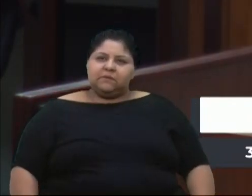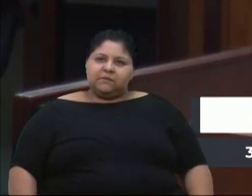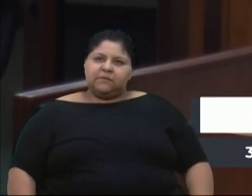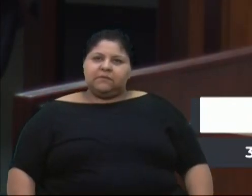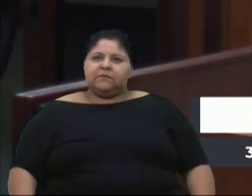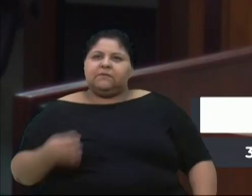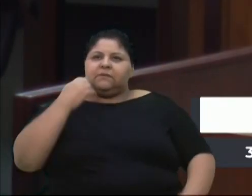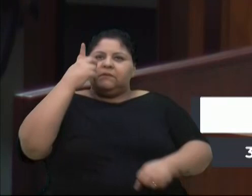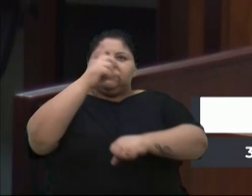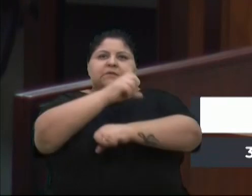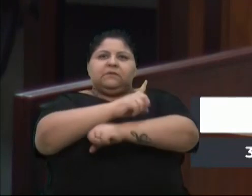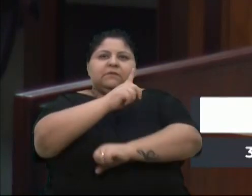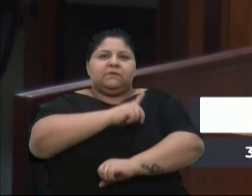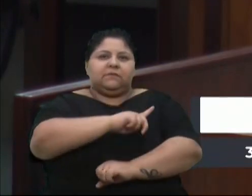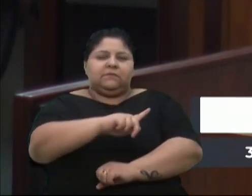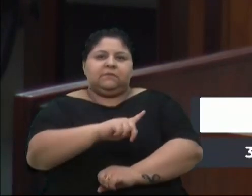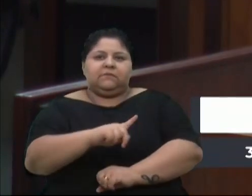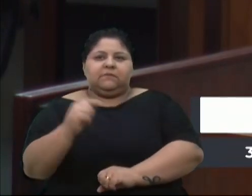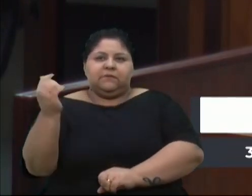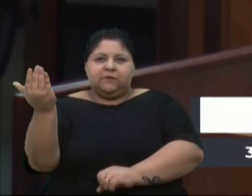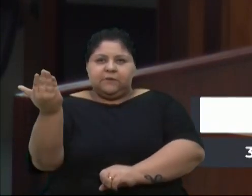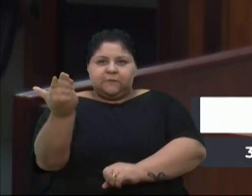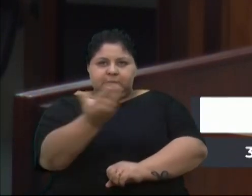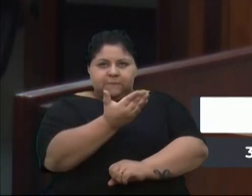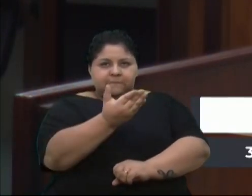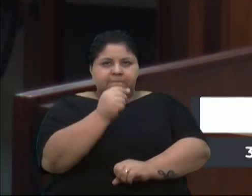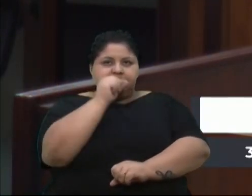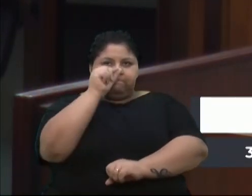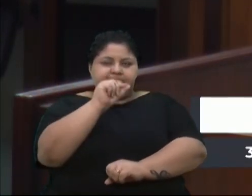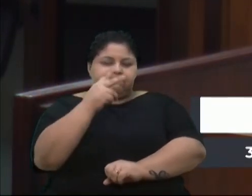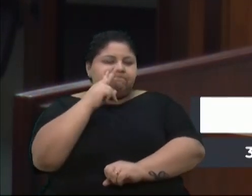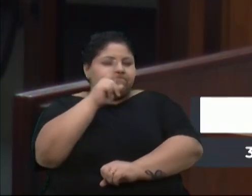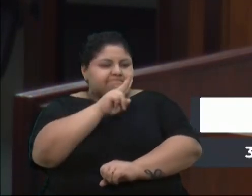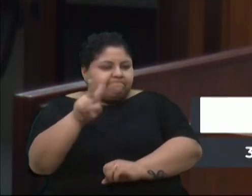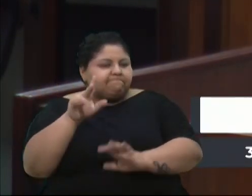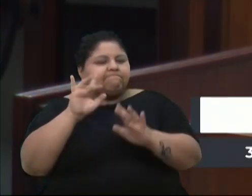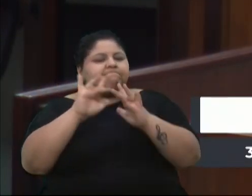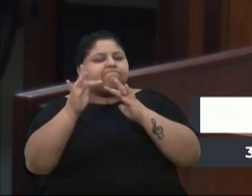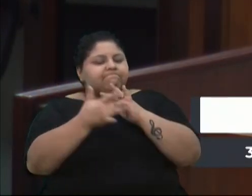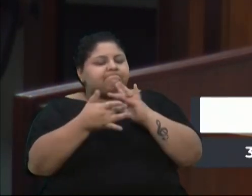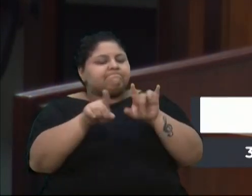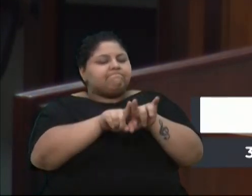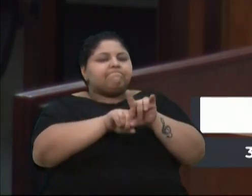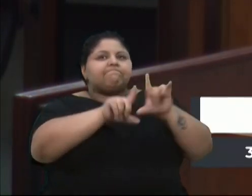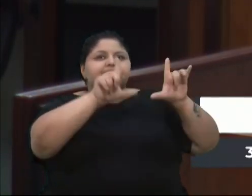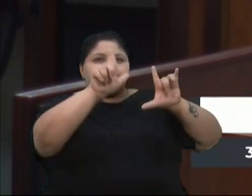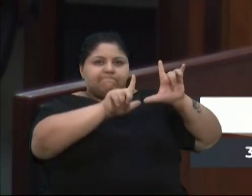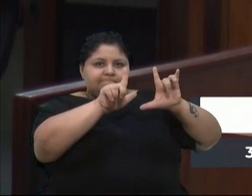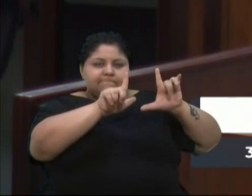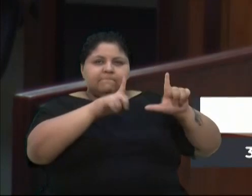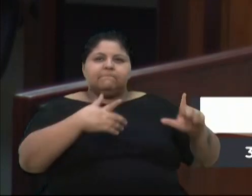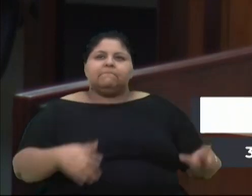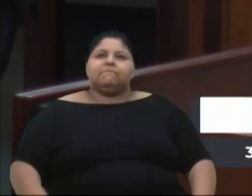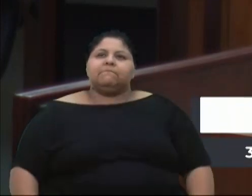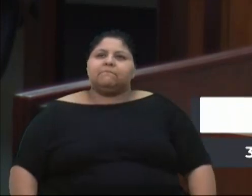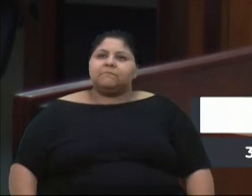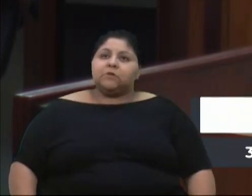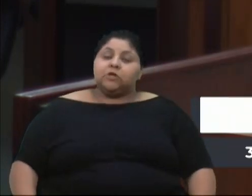Muito bom dia, presidente, e demais público que nos prestigia aí pelas redes sociais, TV Câmara.